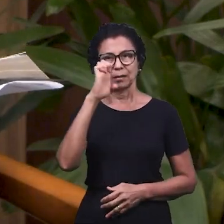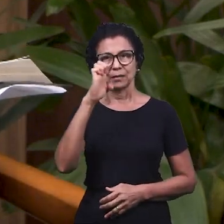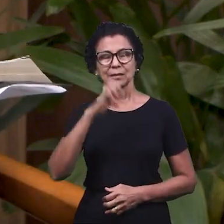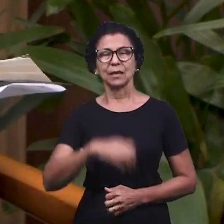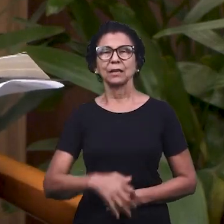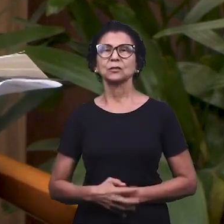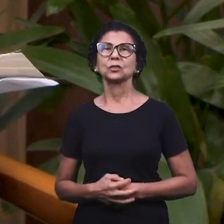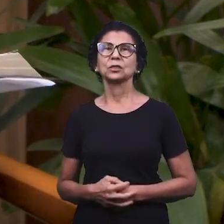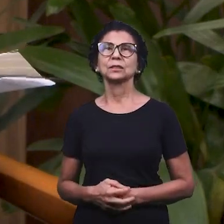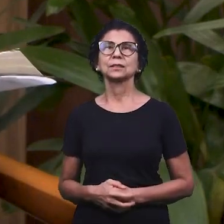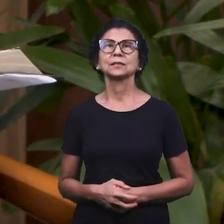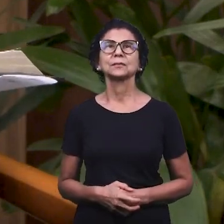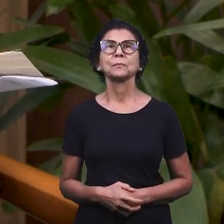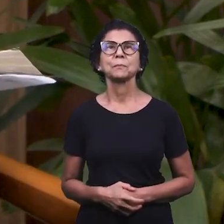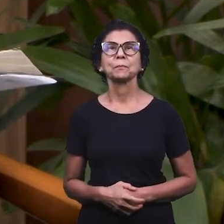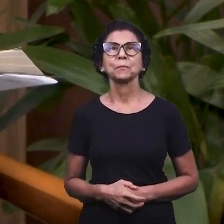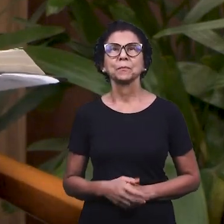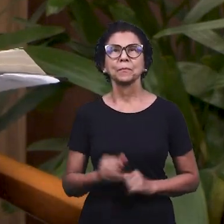Eclesiastes,